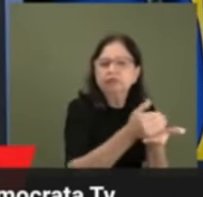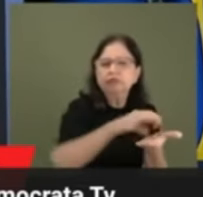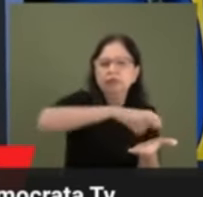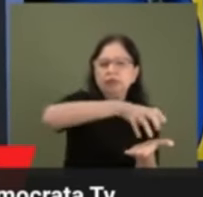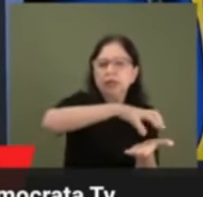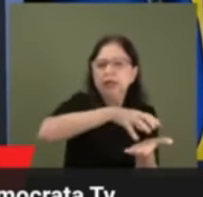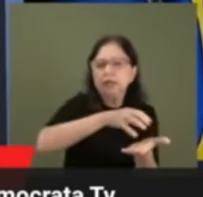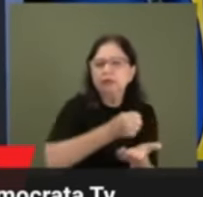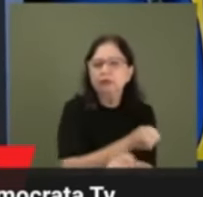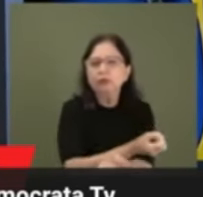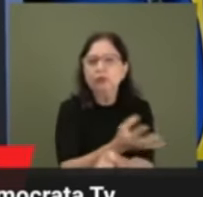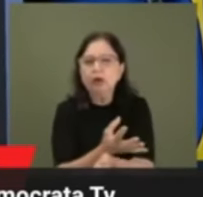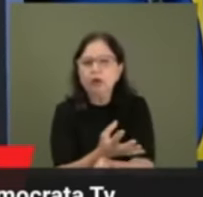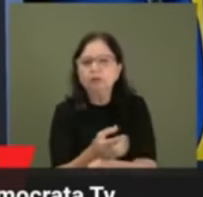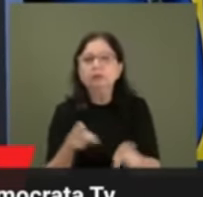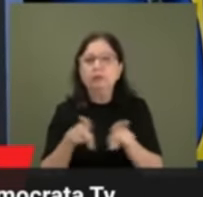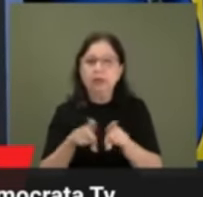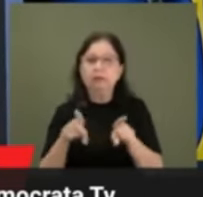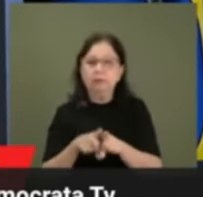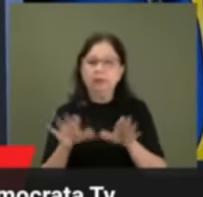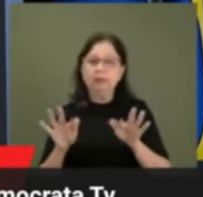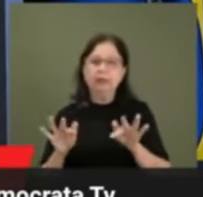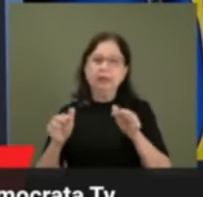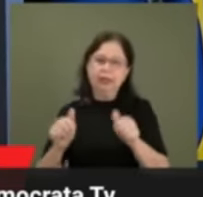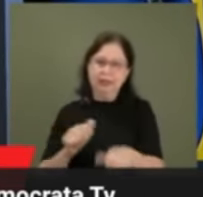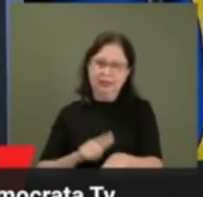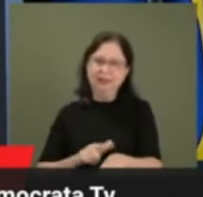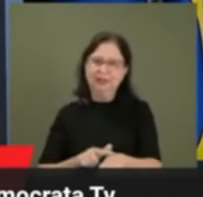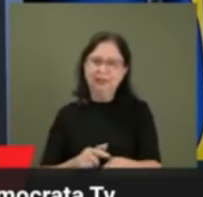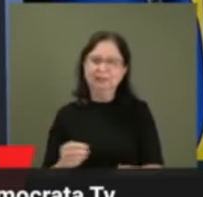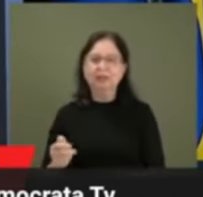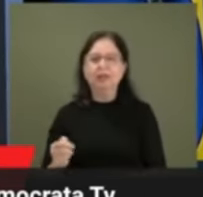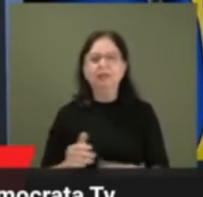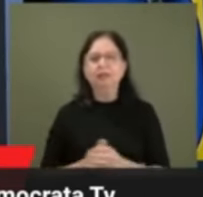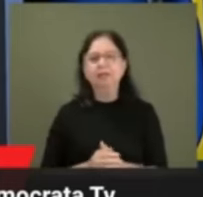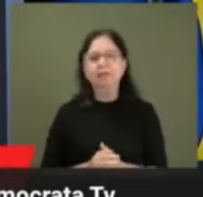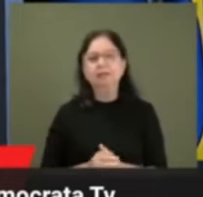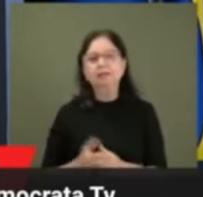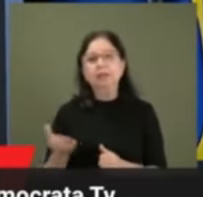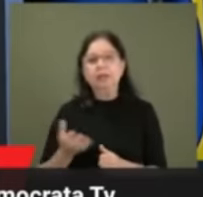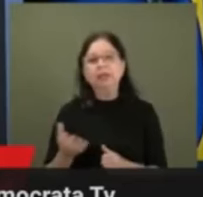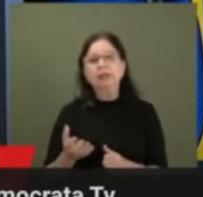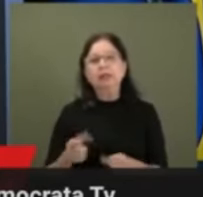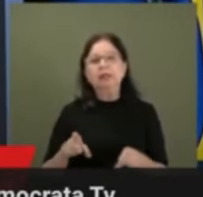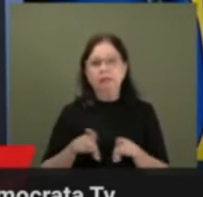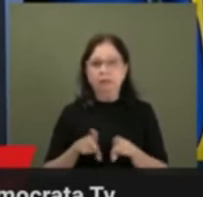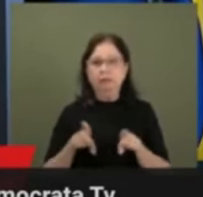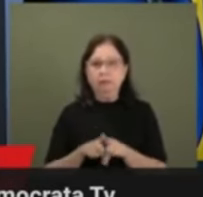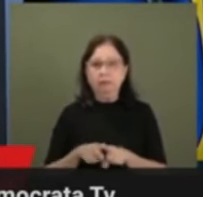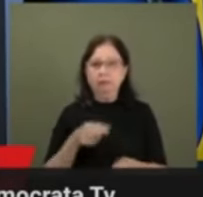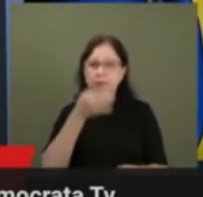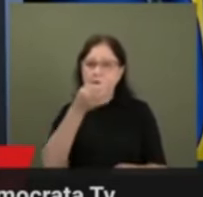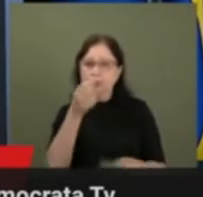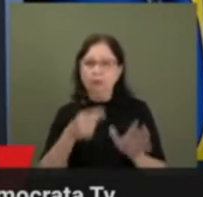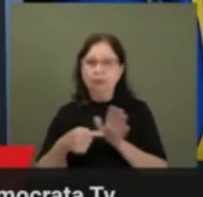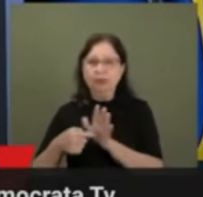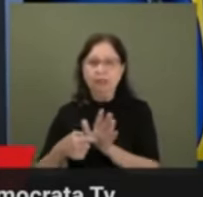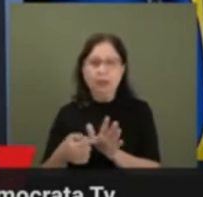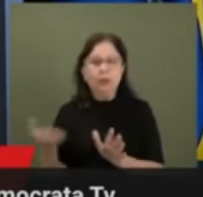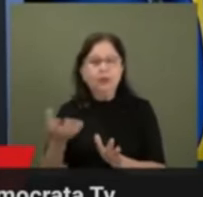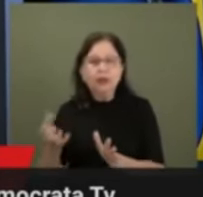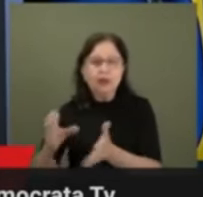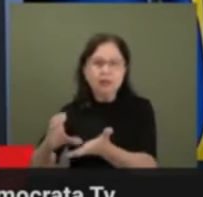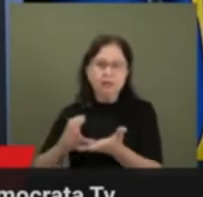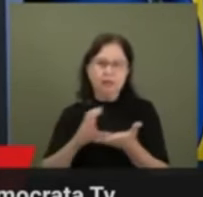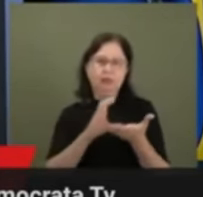queria ir além já finalizando pedindo vene à presidência eu queria além dizer que hoje a gente tá buscando recurso da onde quer que seja